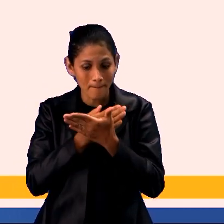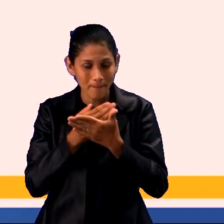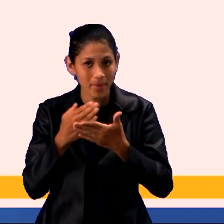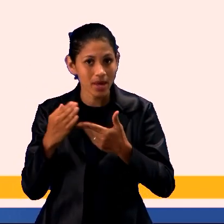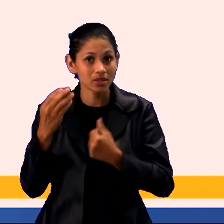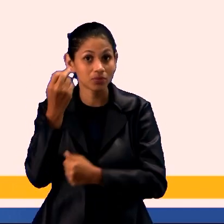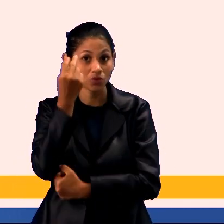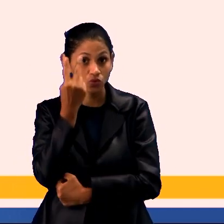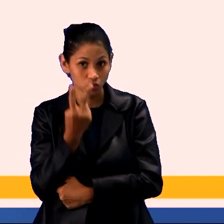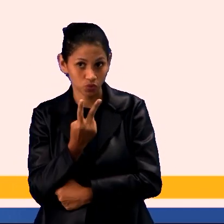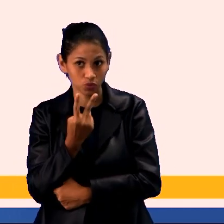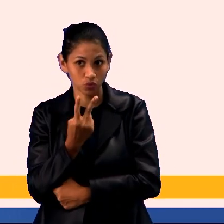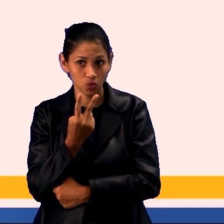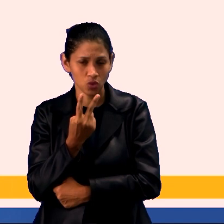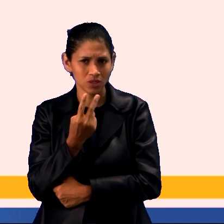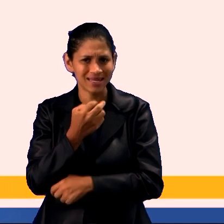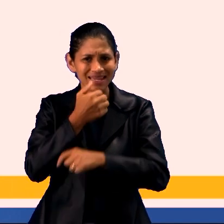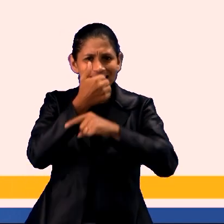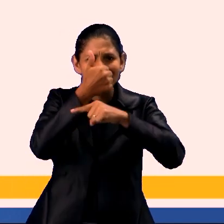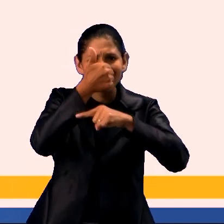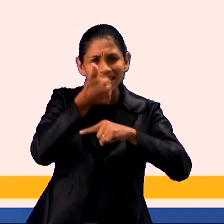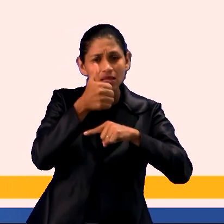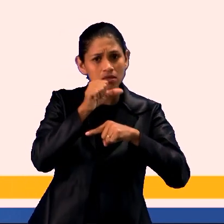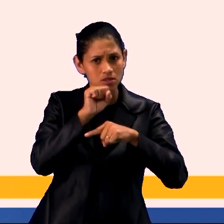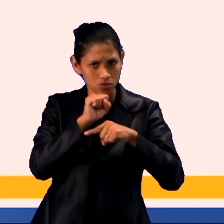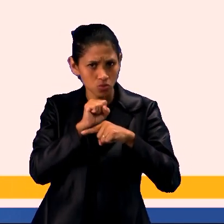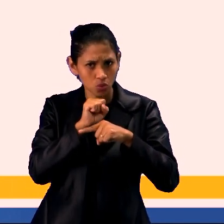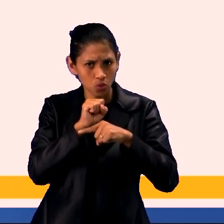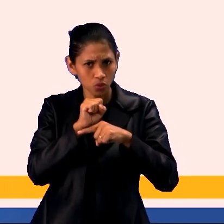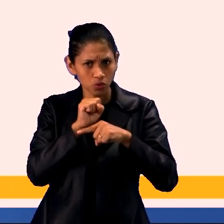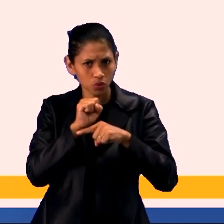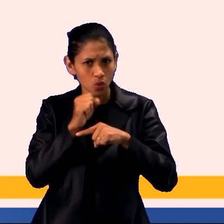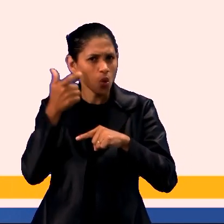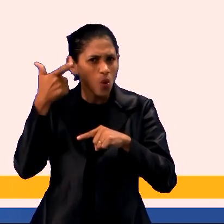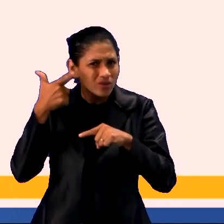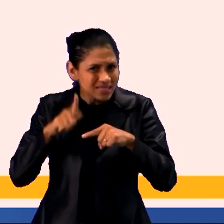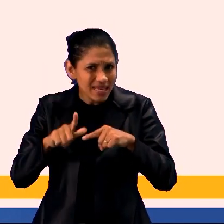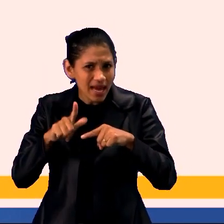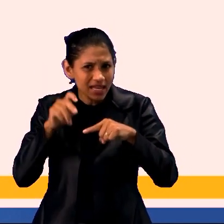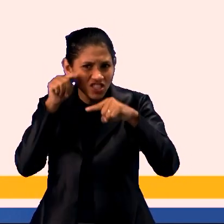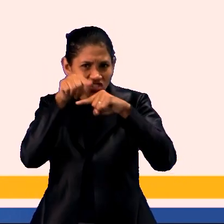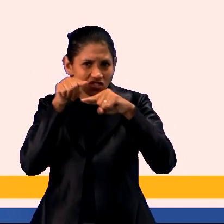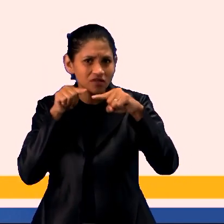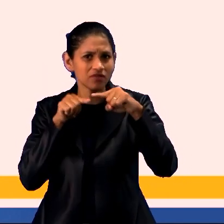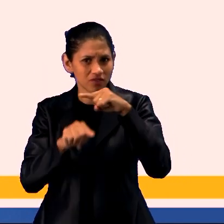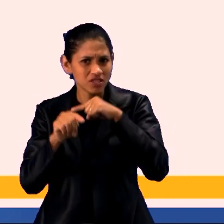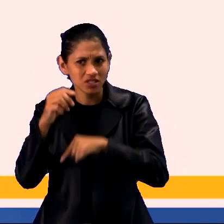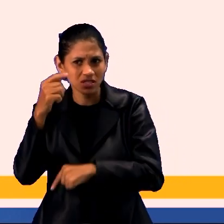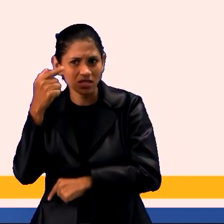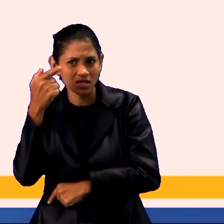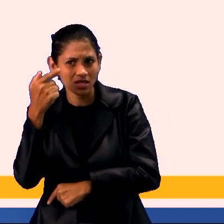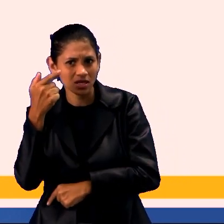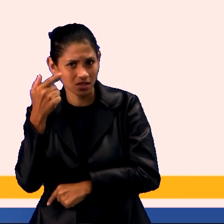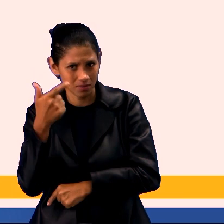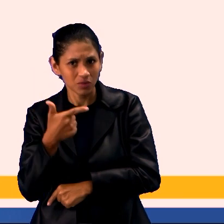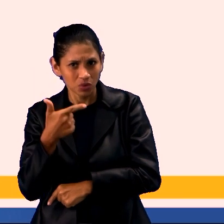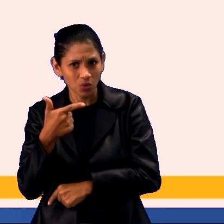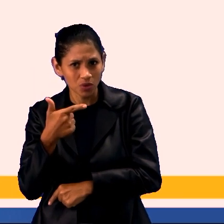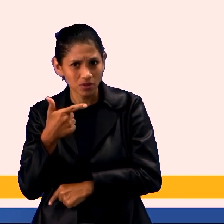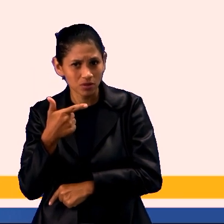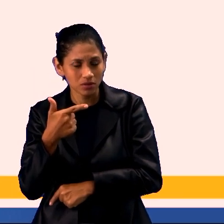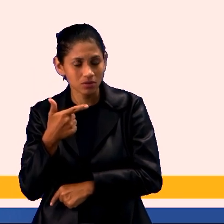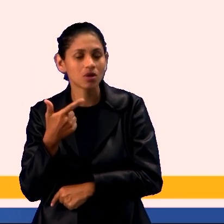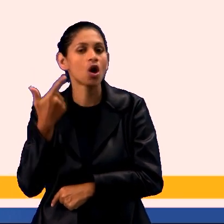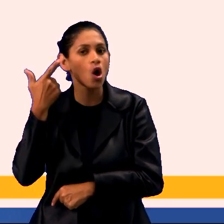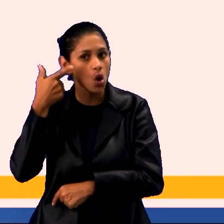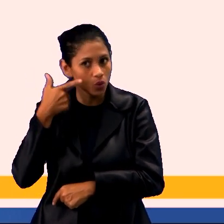ele é divisível por 2, mas não é só ele, Na verdade, tem que ser ambos, tanto o numerador quanto o denominador tem